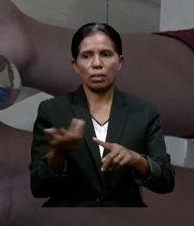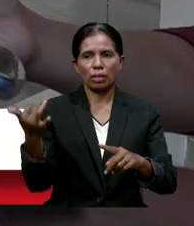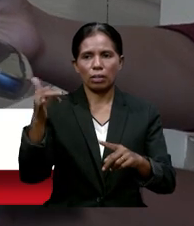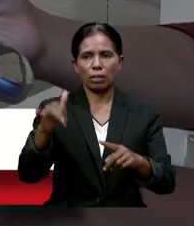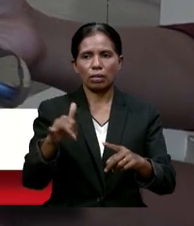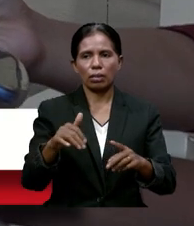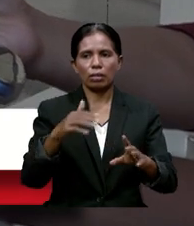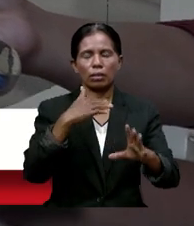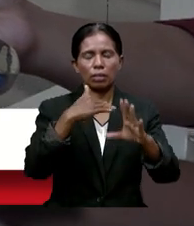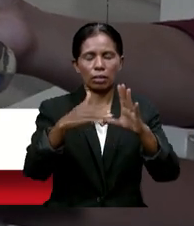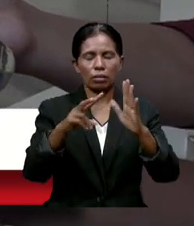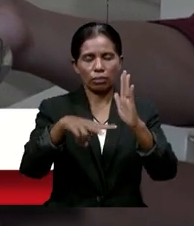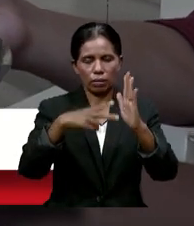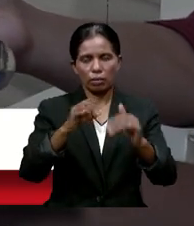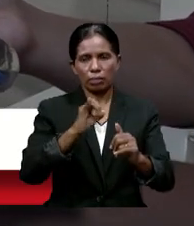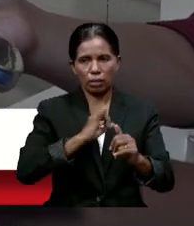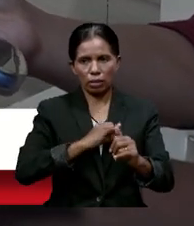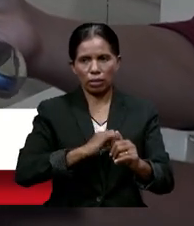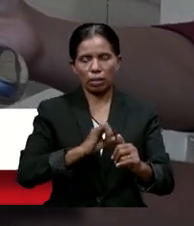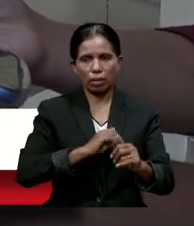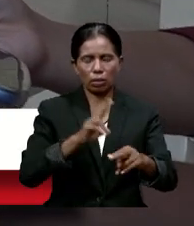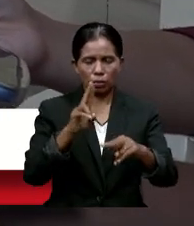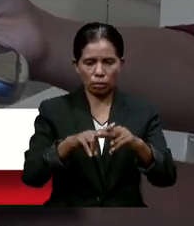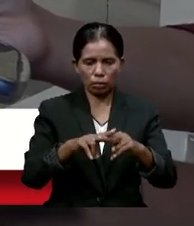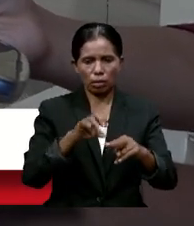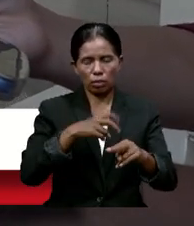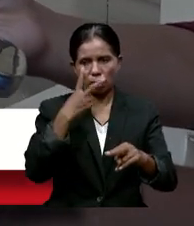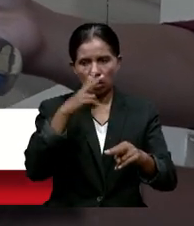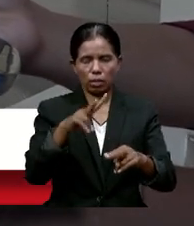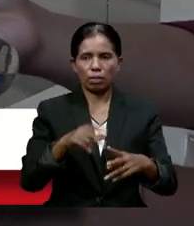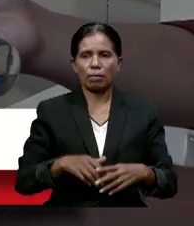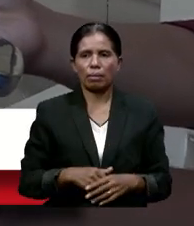fale filho, né? Mas hau. Autor e a camaleta não haré. Ei.